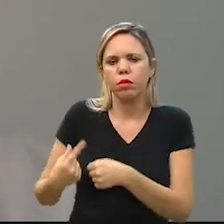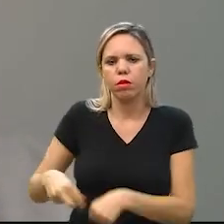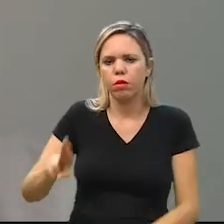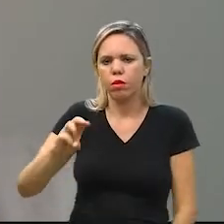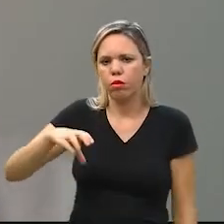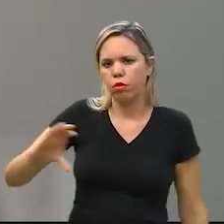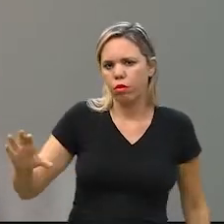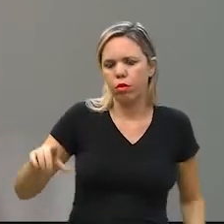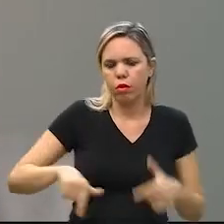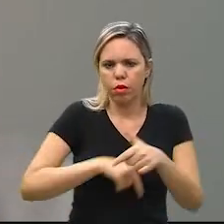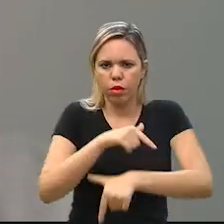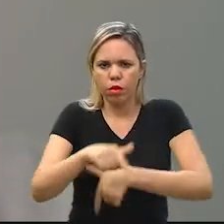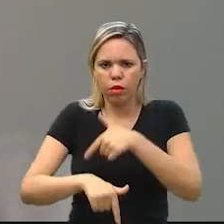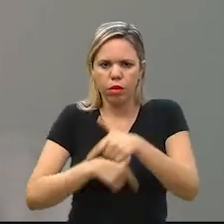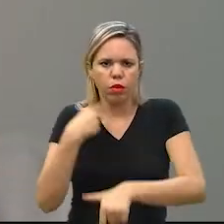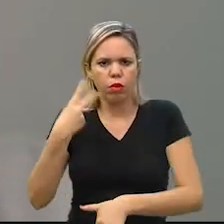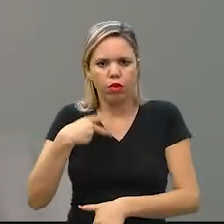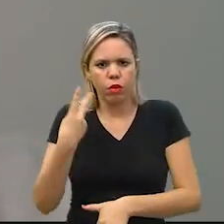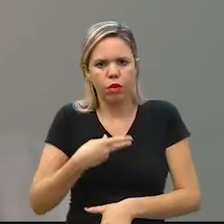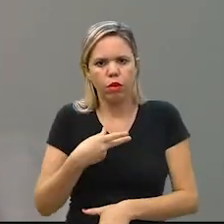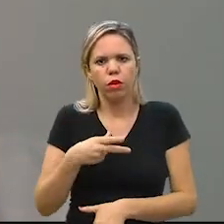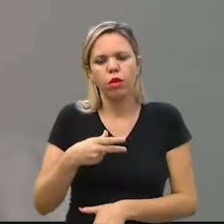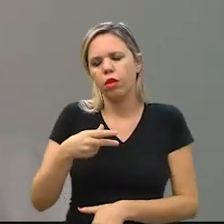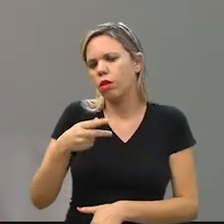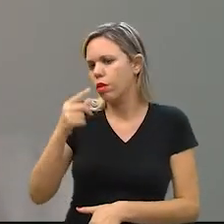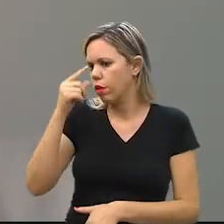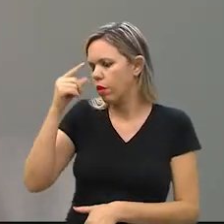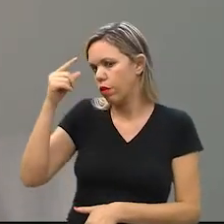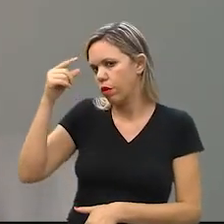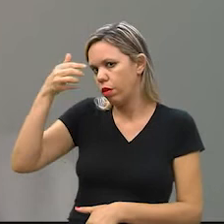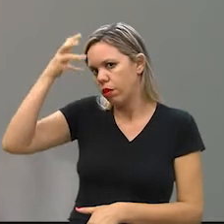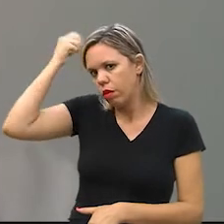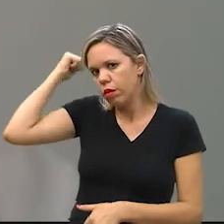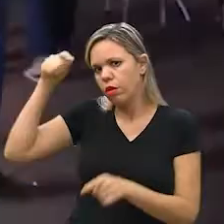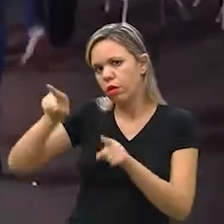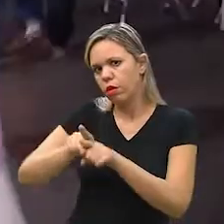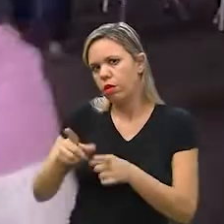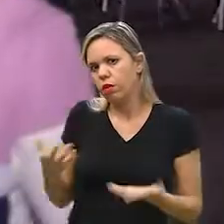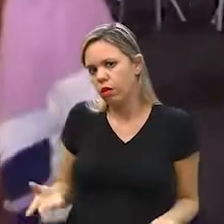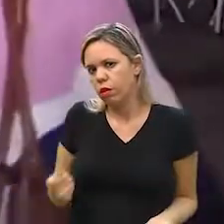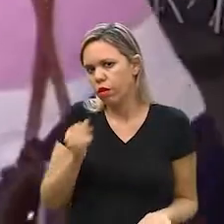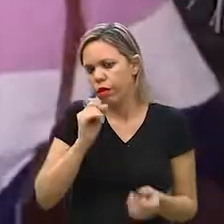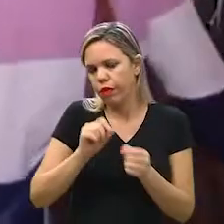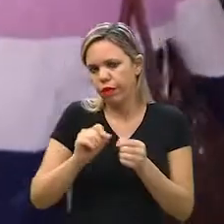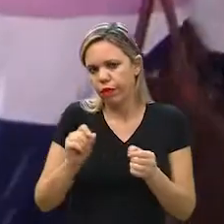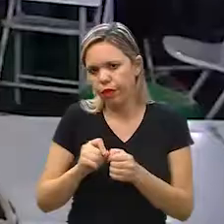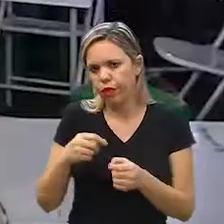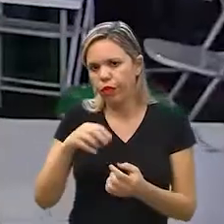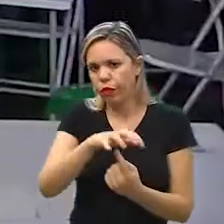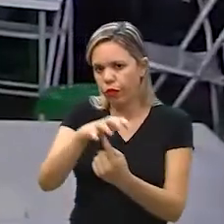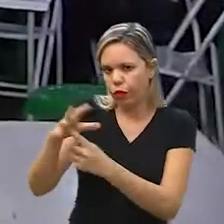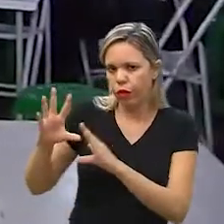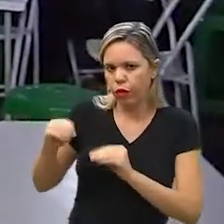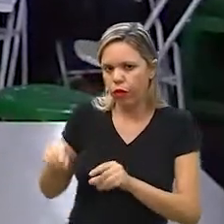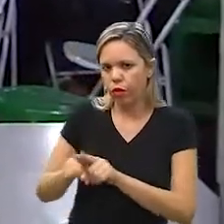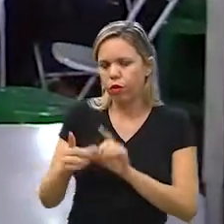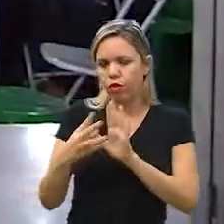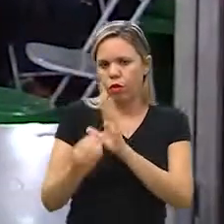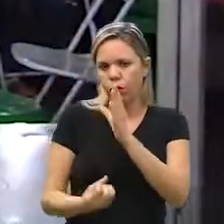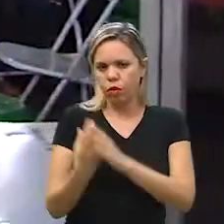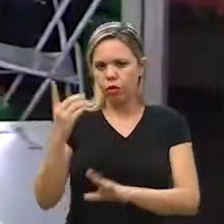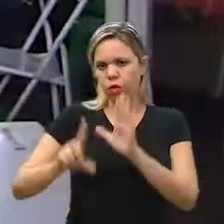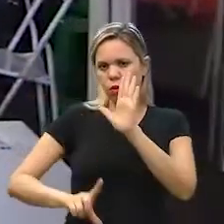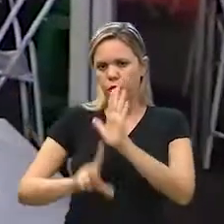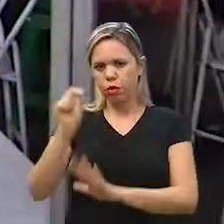como é o caso do trabalho que o vereador Arnaldo Salvetti fez com as feiras noturnas aqui na cidade de Campinas. São modelos de geração